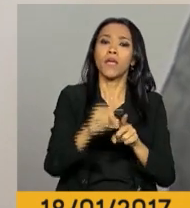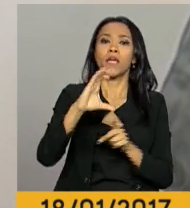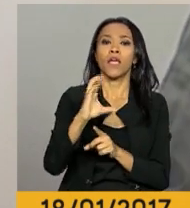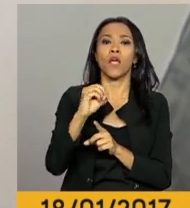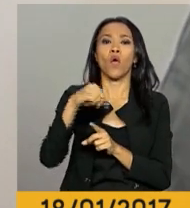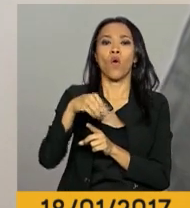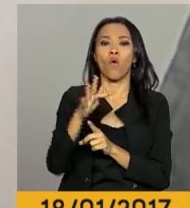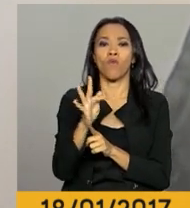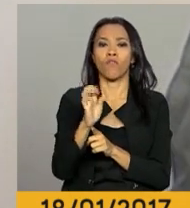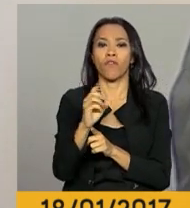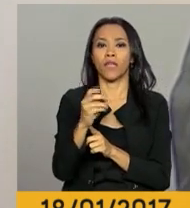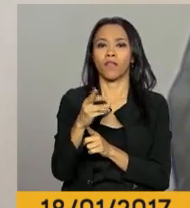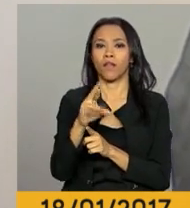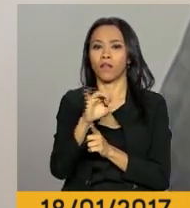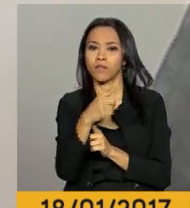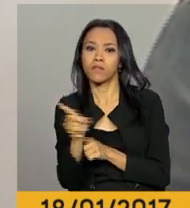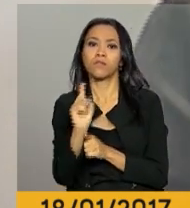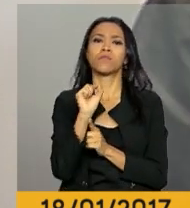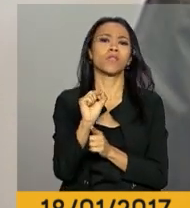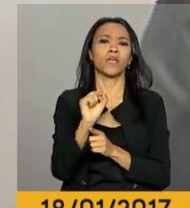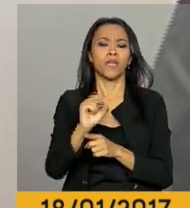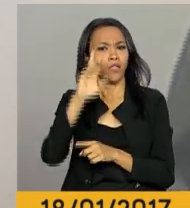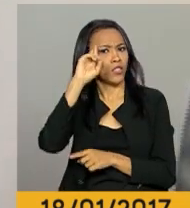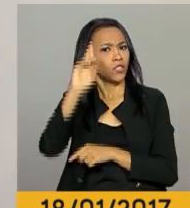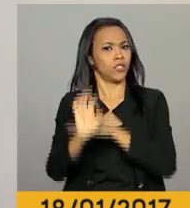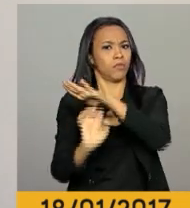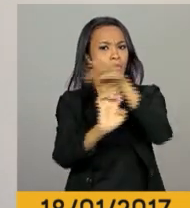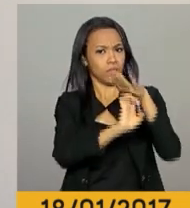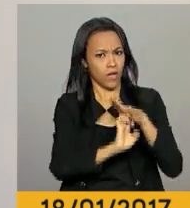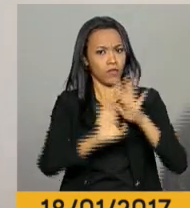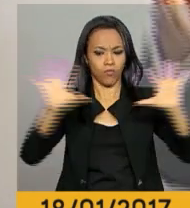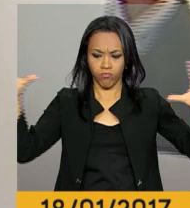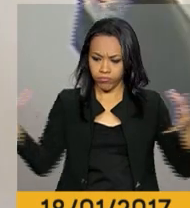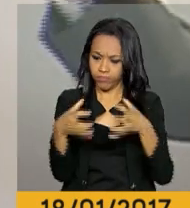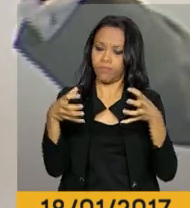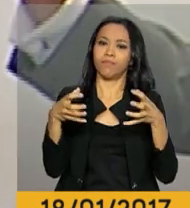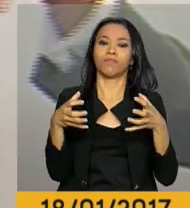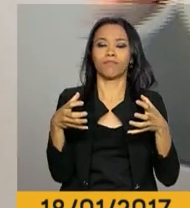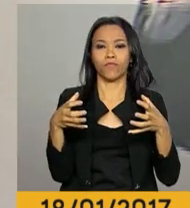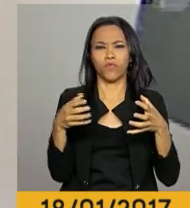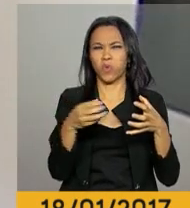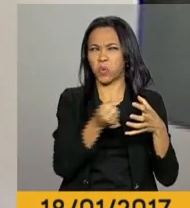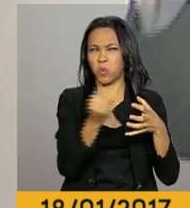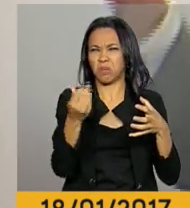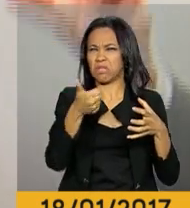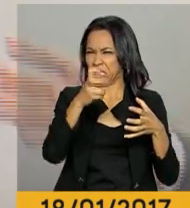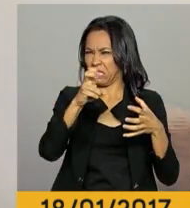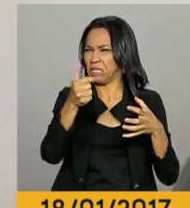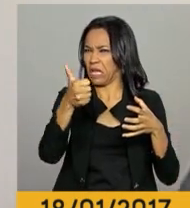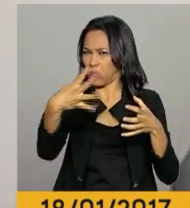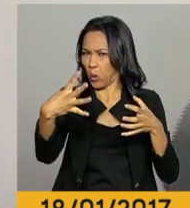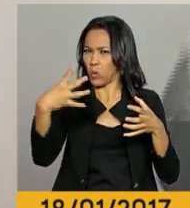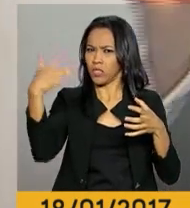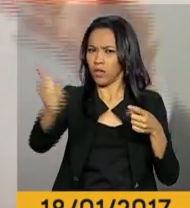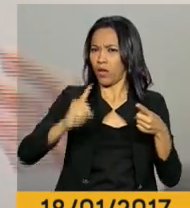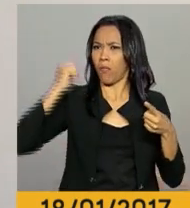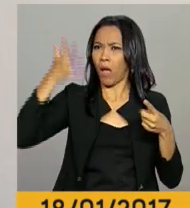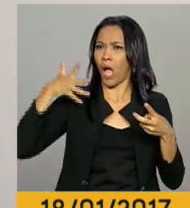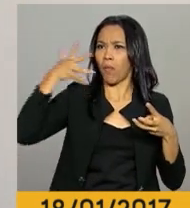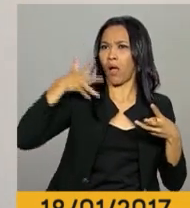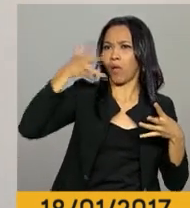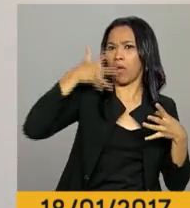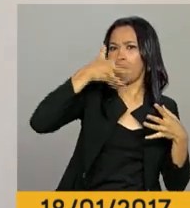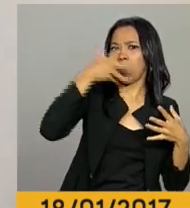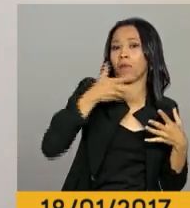de eh empresários e federações de empresários tanto que foram 15 14 ou 15 oradores de um lado ou de